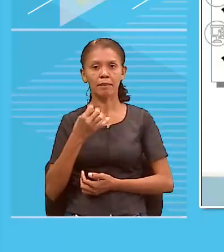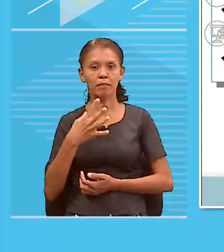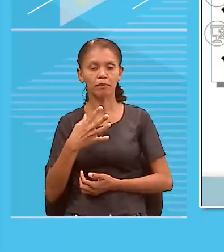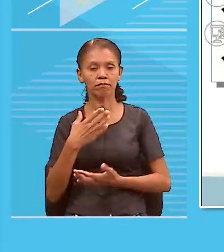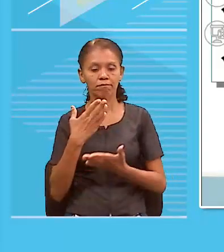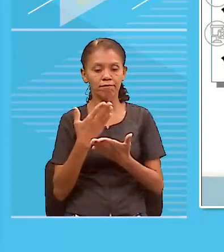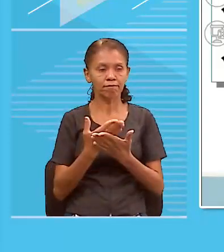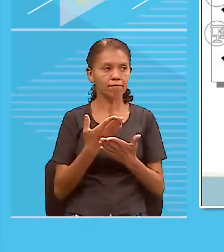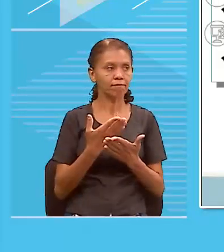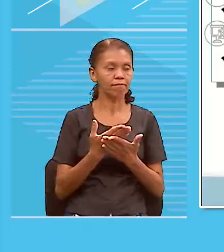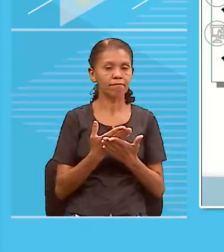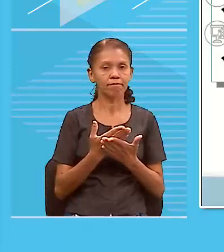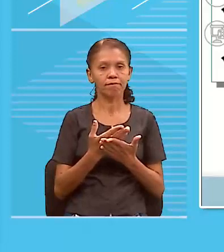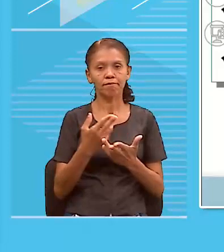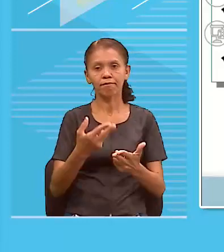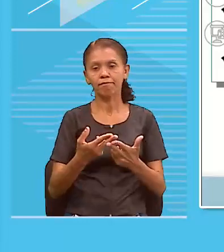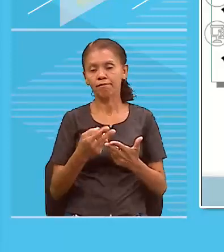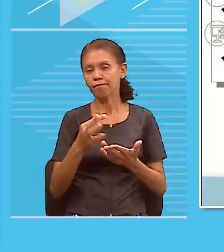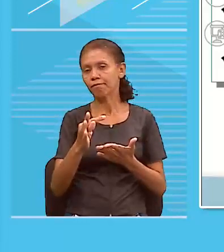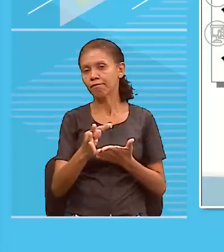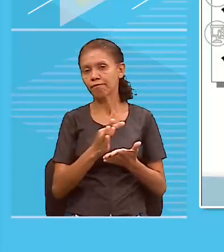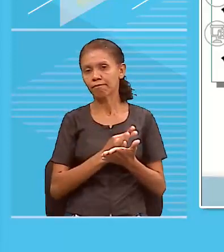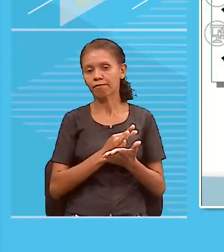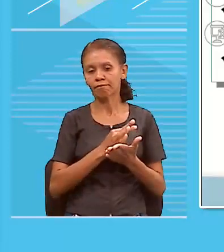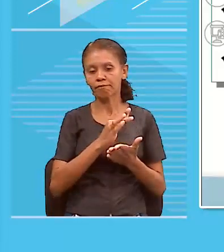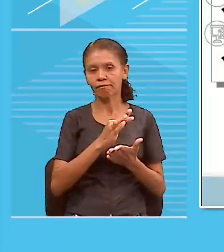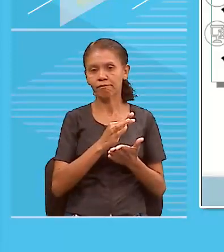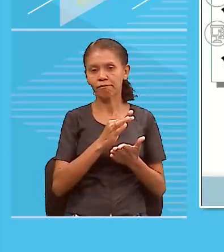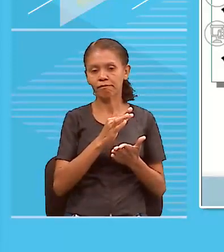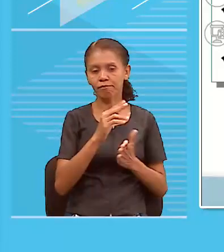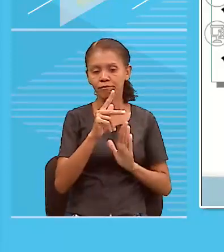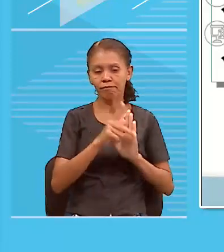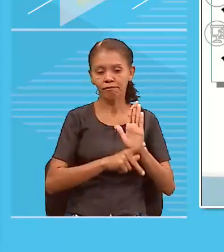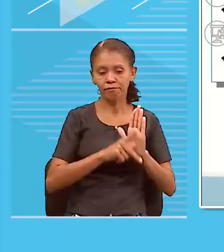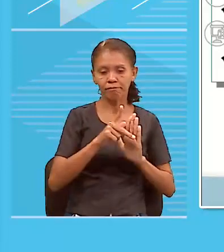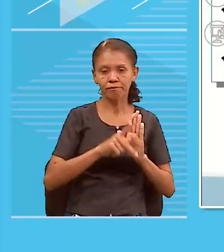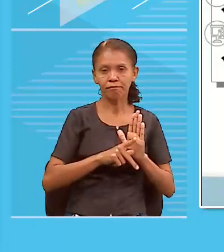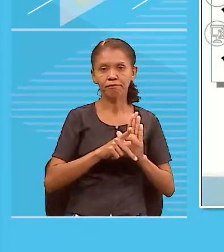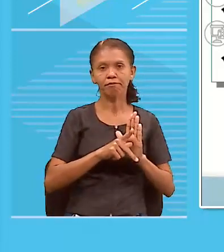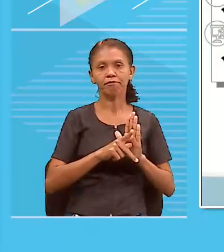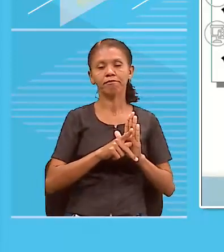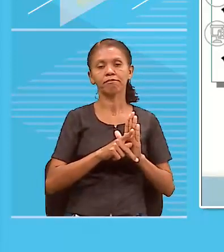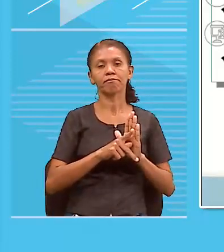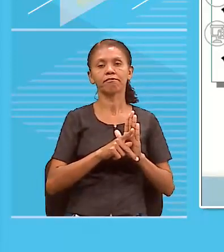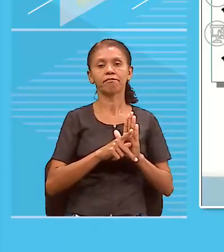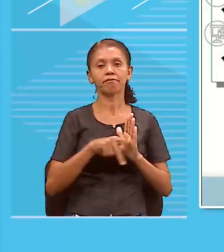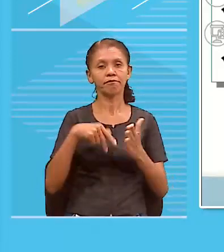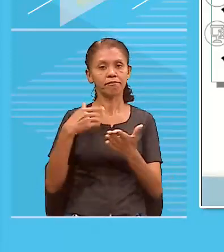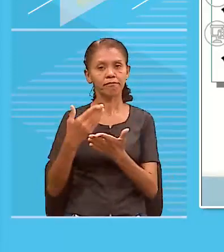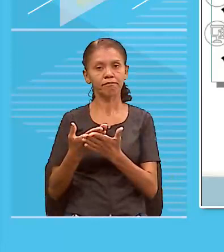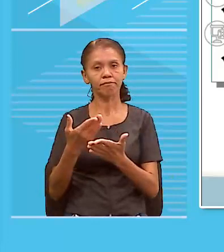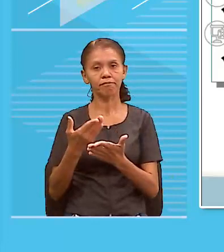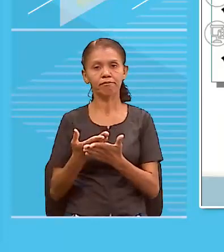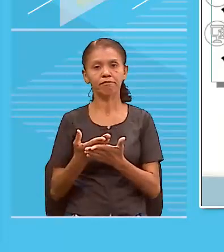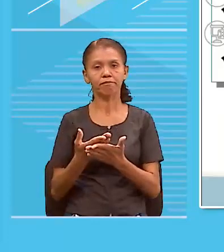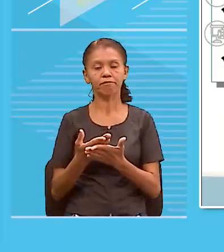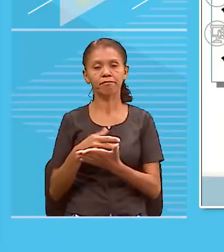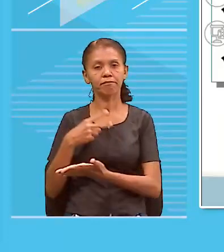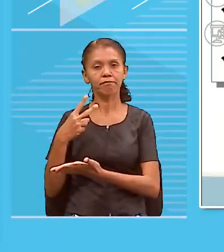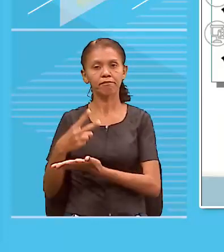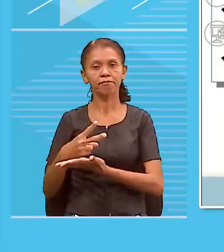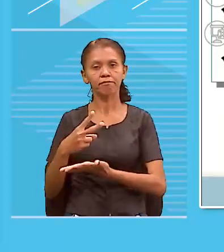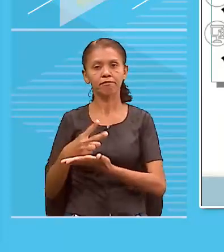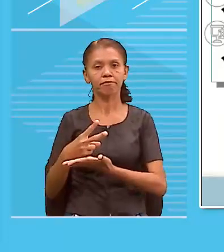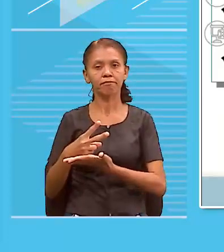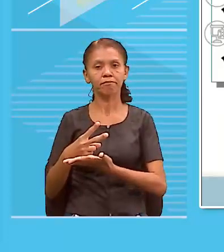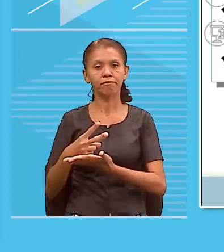aqui no nosso planejamento né no nosso plano de ensino nosso plano de aula como queiram chamar né Sempre